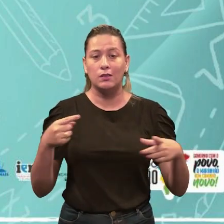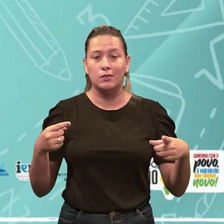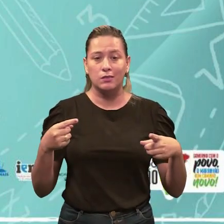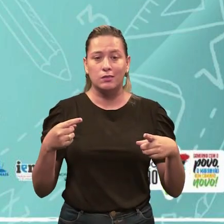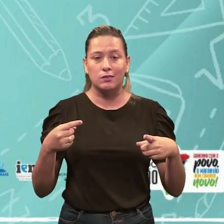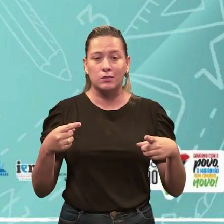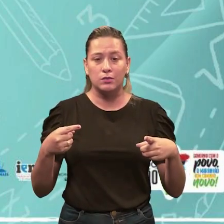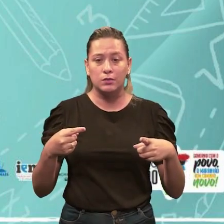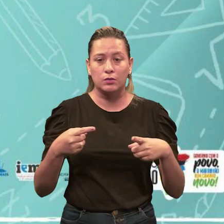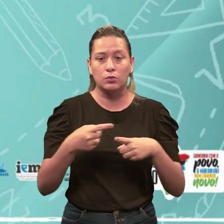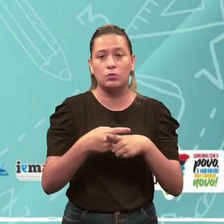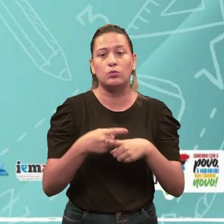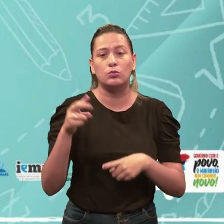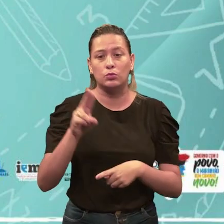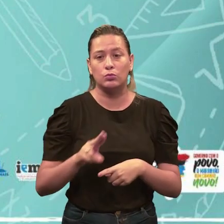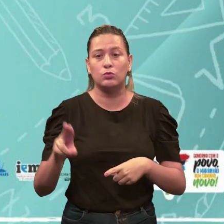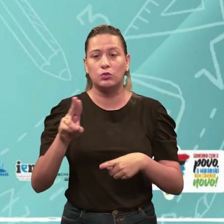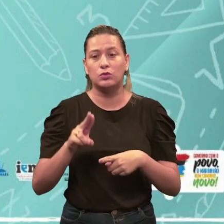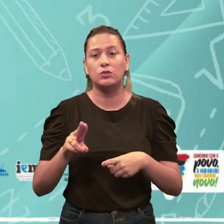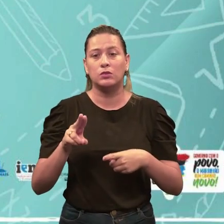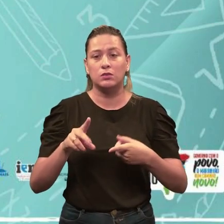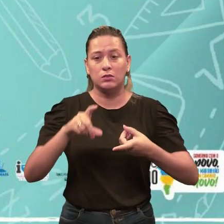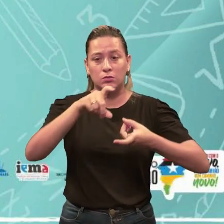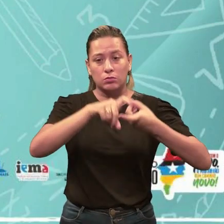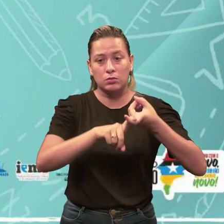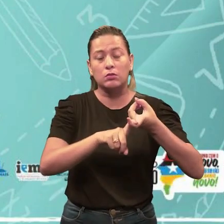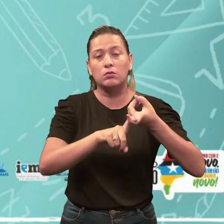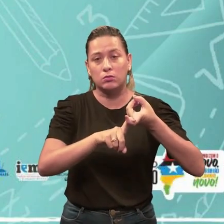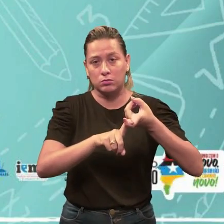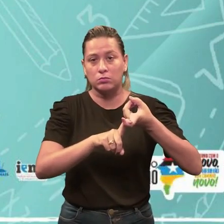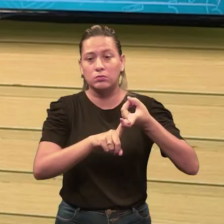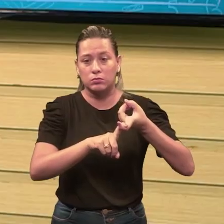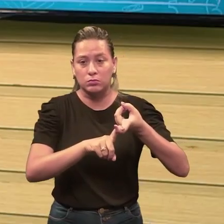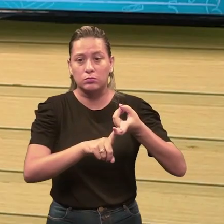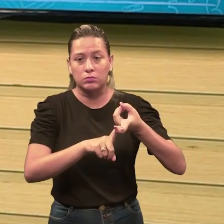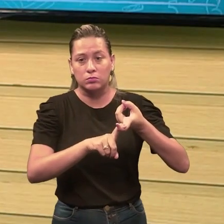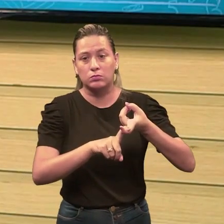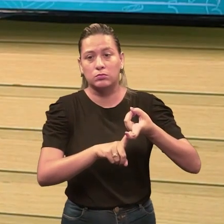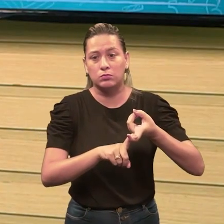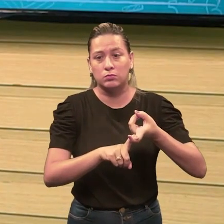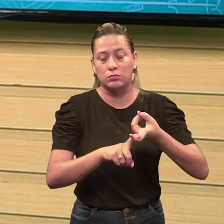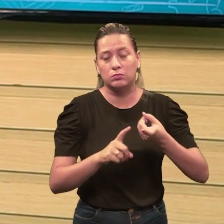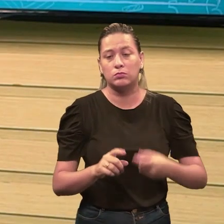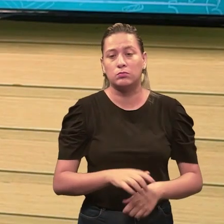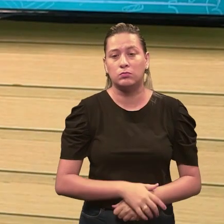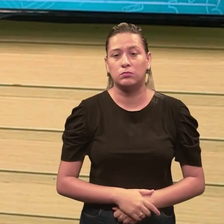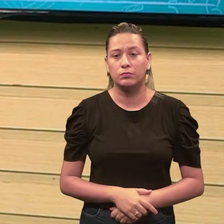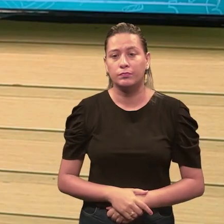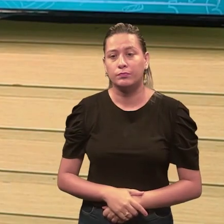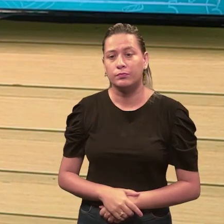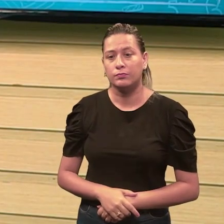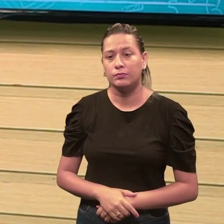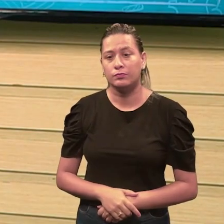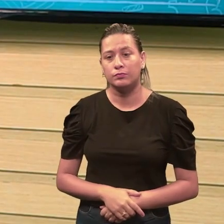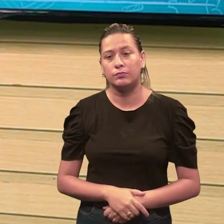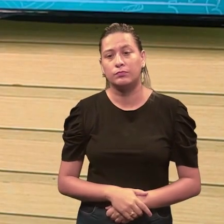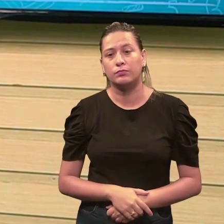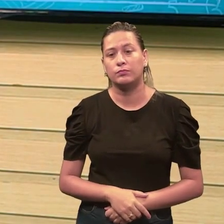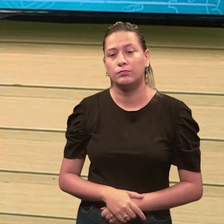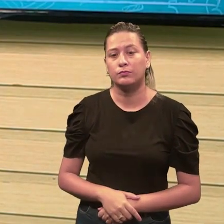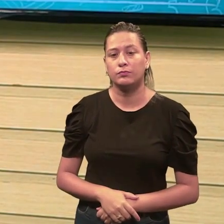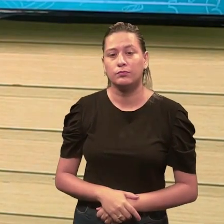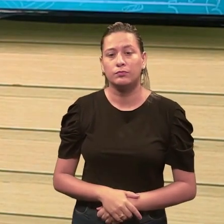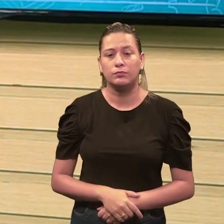com clareza que os condutores se cruzam através do uso de ganchos, né? Como a gente pode ver. Eles não se cruzam, tá?